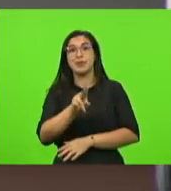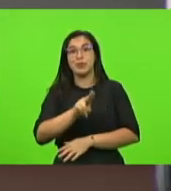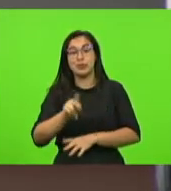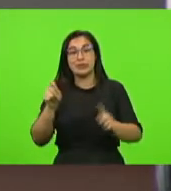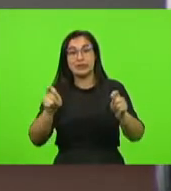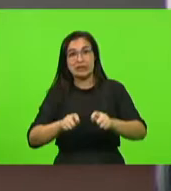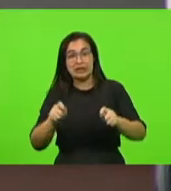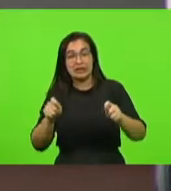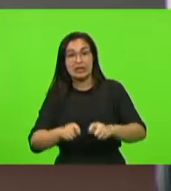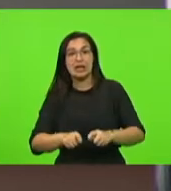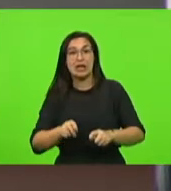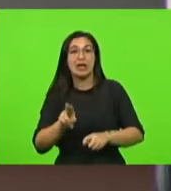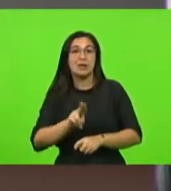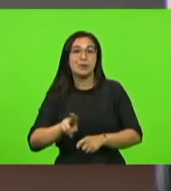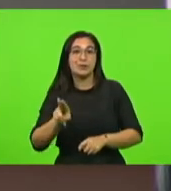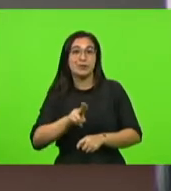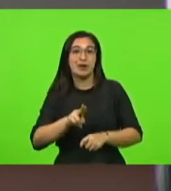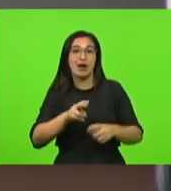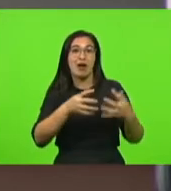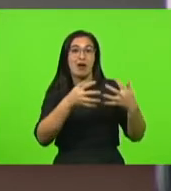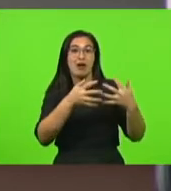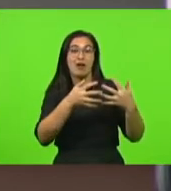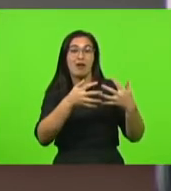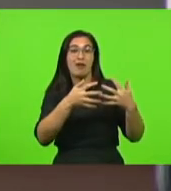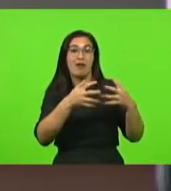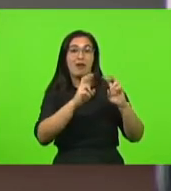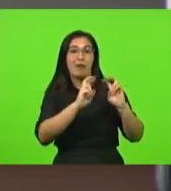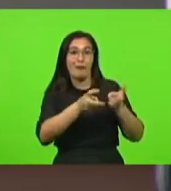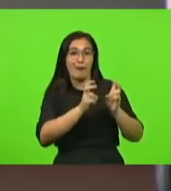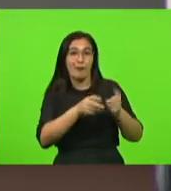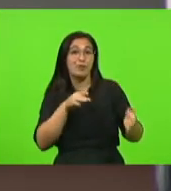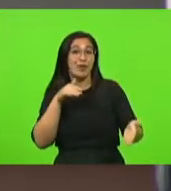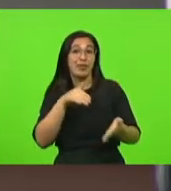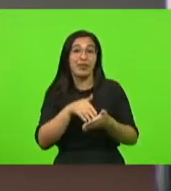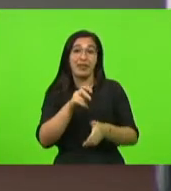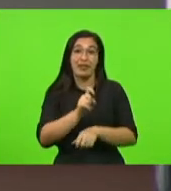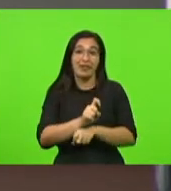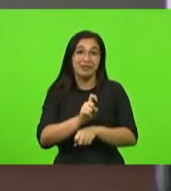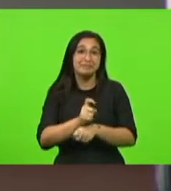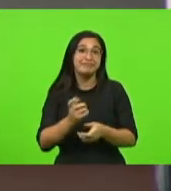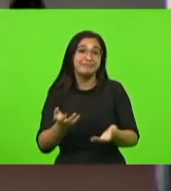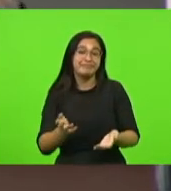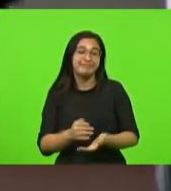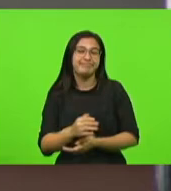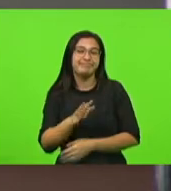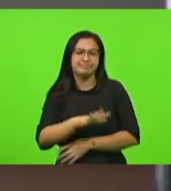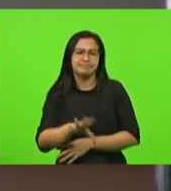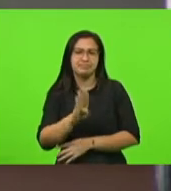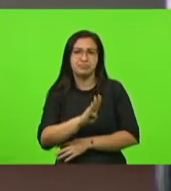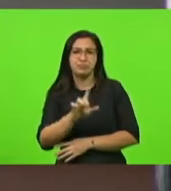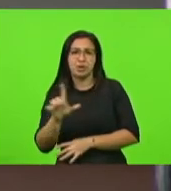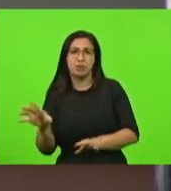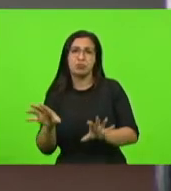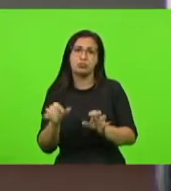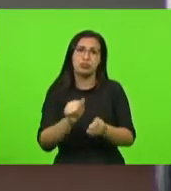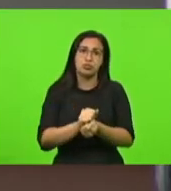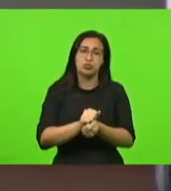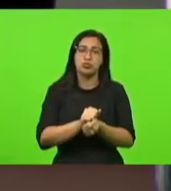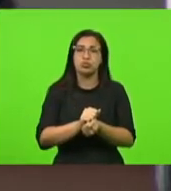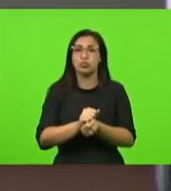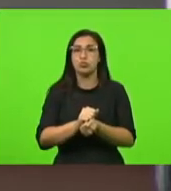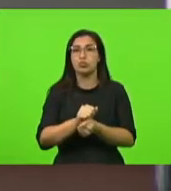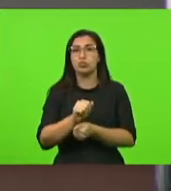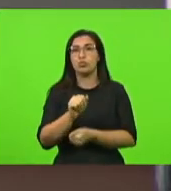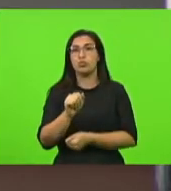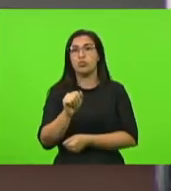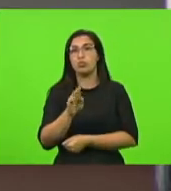Araquari. Então, isso é muito importante. Nós temos ali a região de Blumenau, que já está junto com Gaspar, com Brusco.